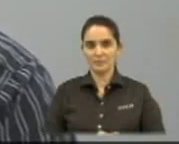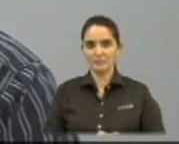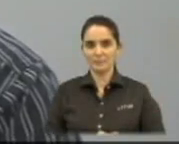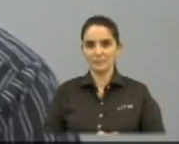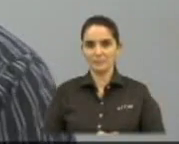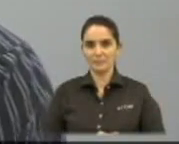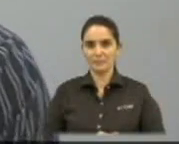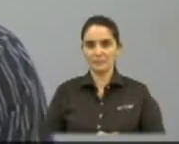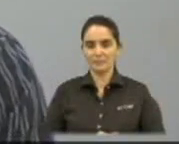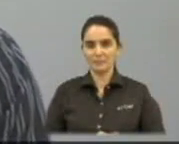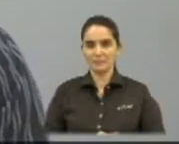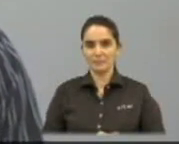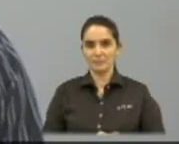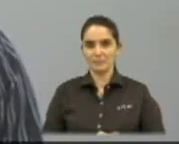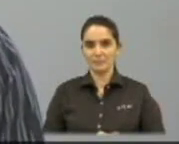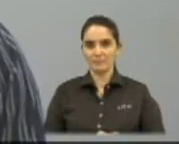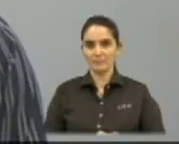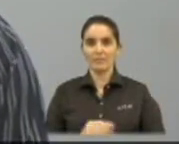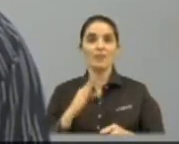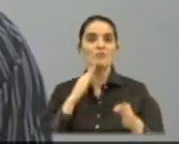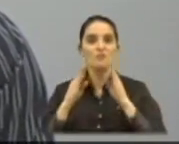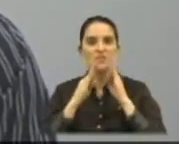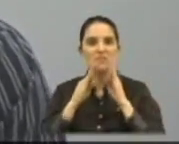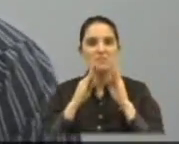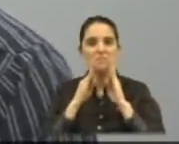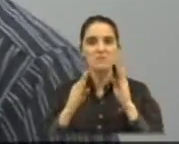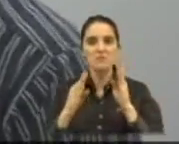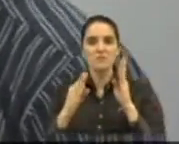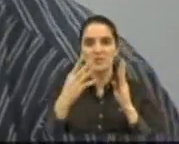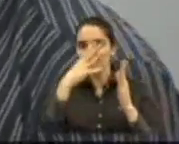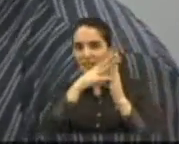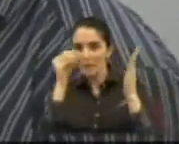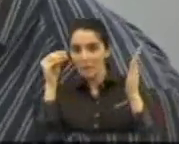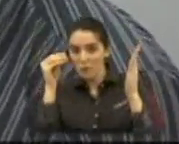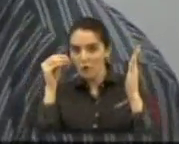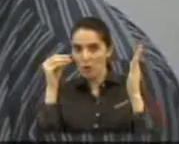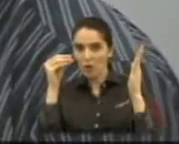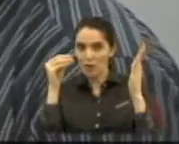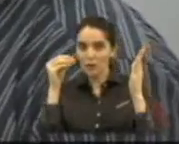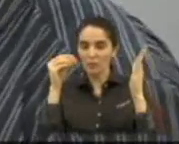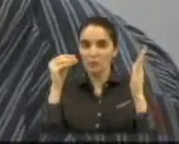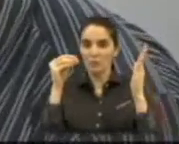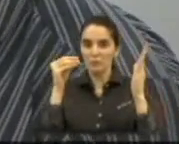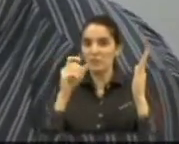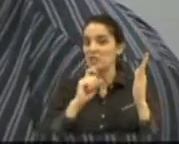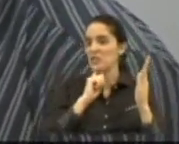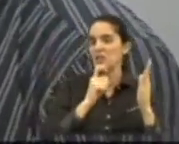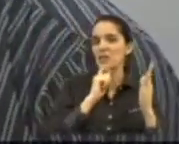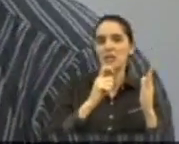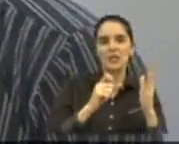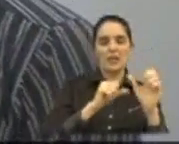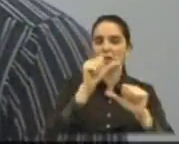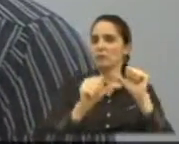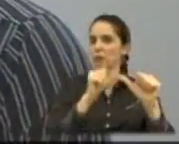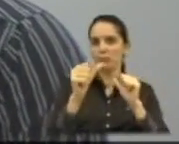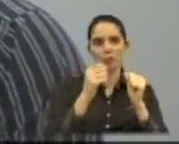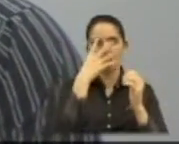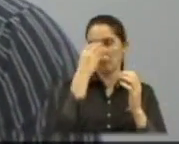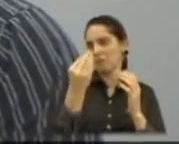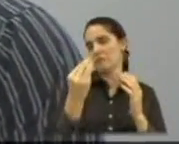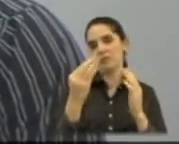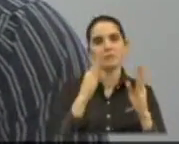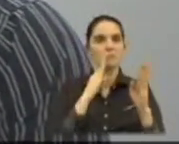daquele país africano no perfil do Facebook. 148 pretos, negros,